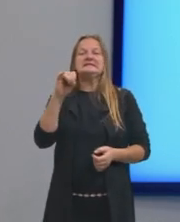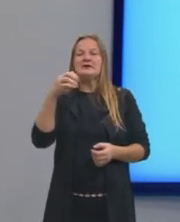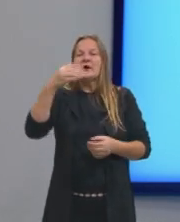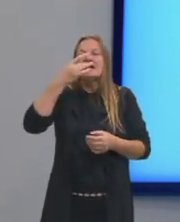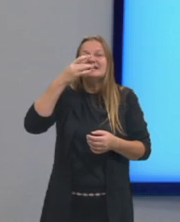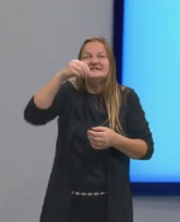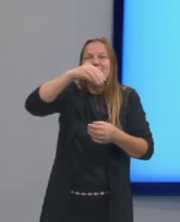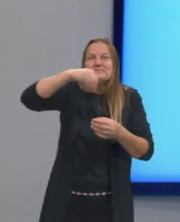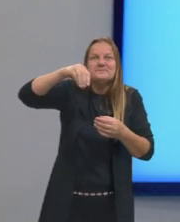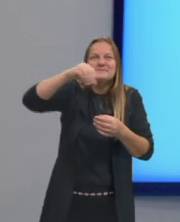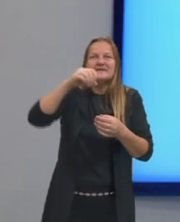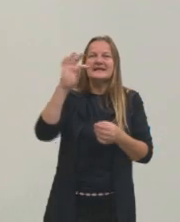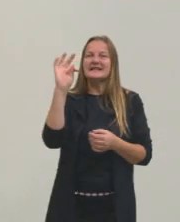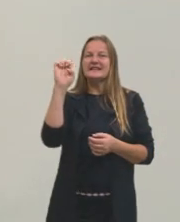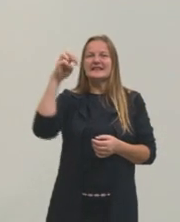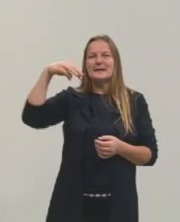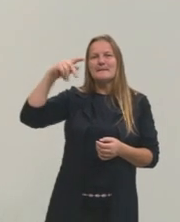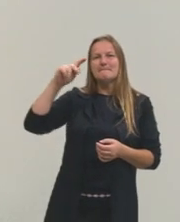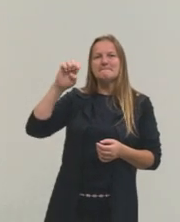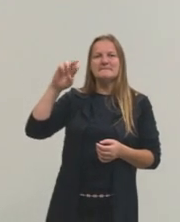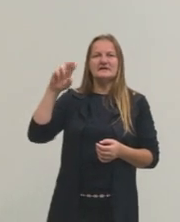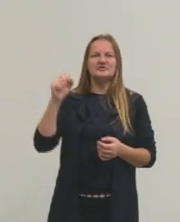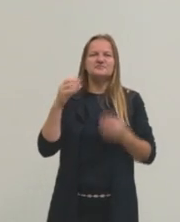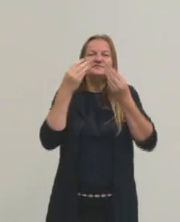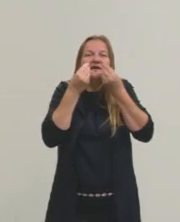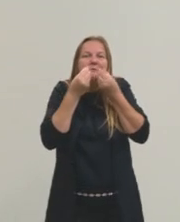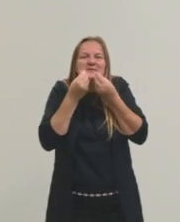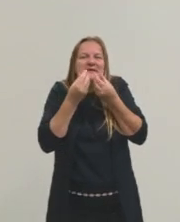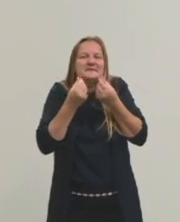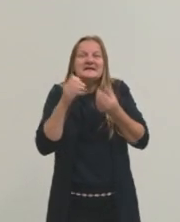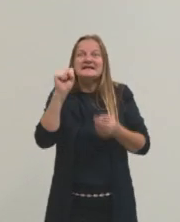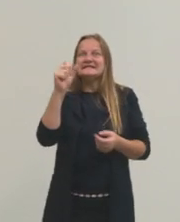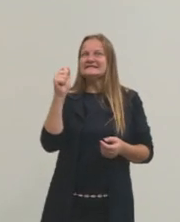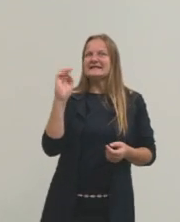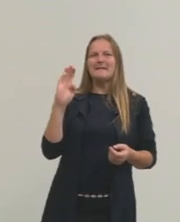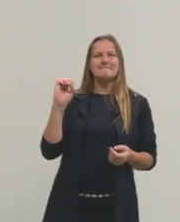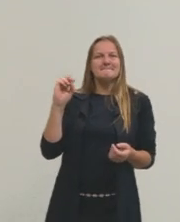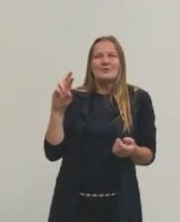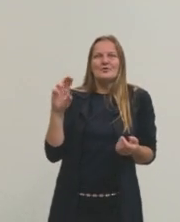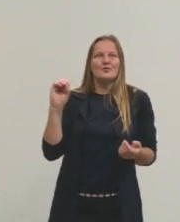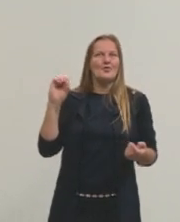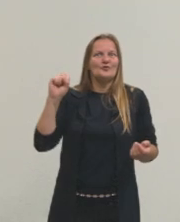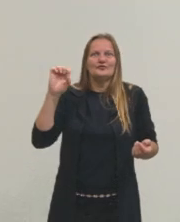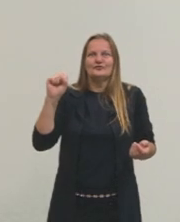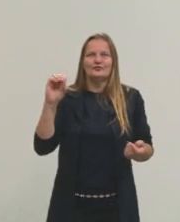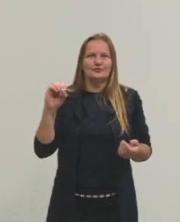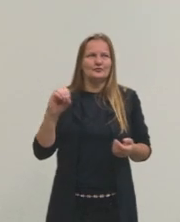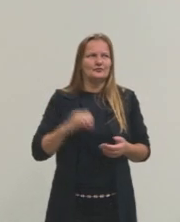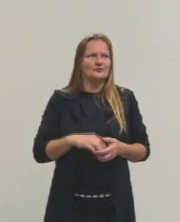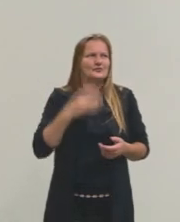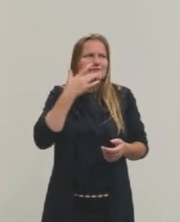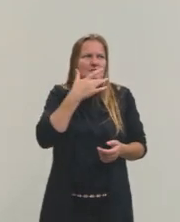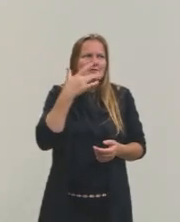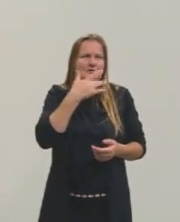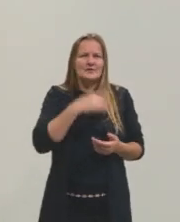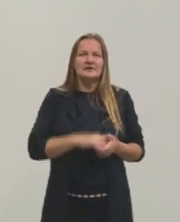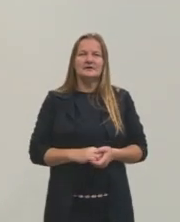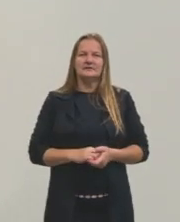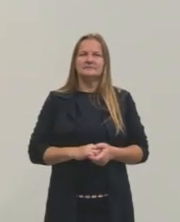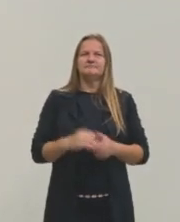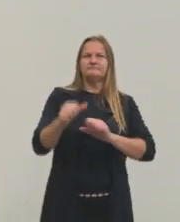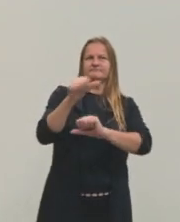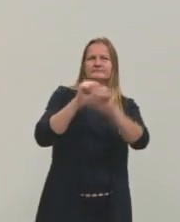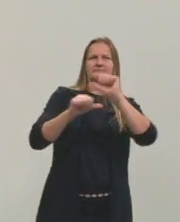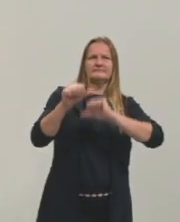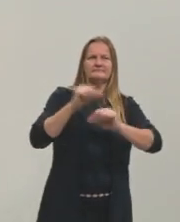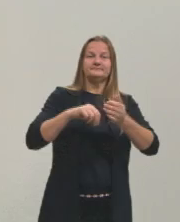tempero suficientes nesse meu hambúrguer ele não vai ficar sem tão saboroso e a leitura